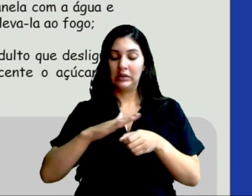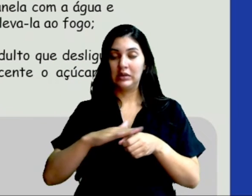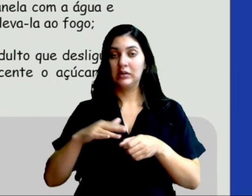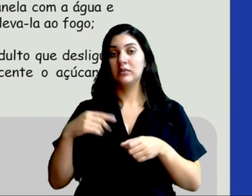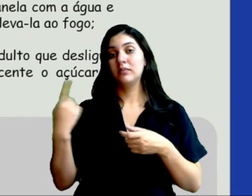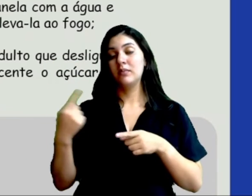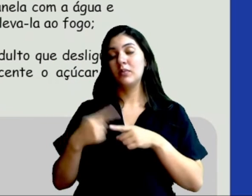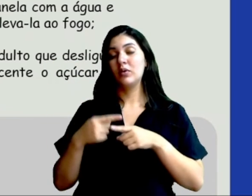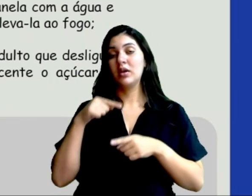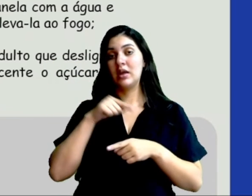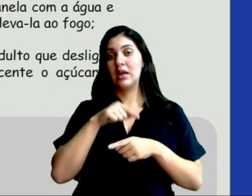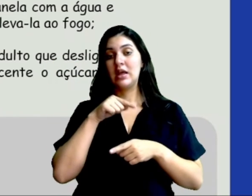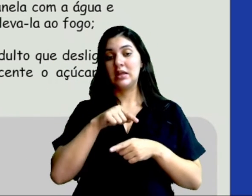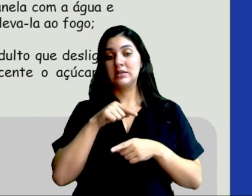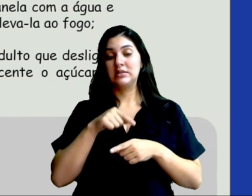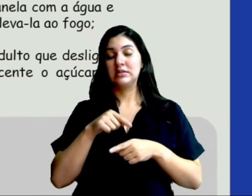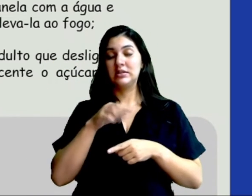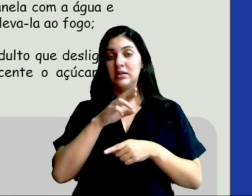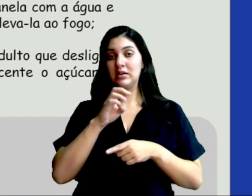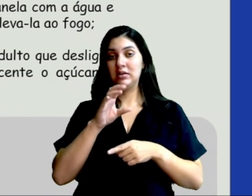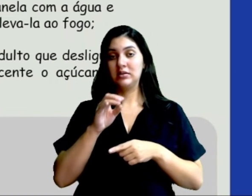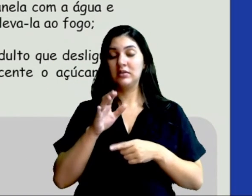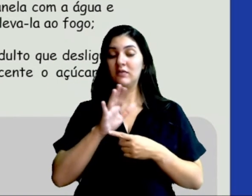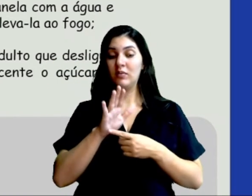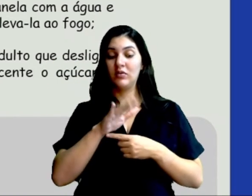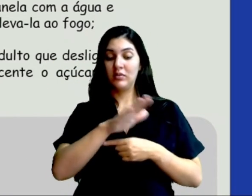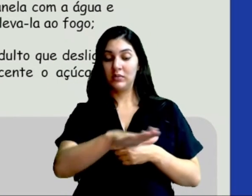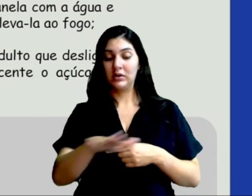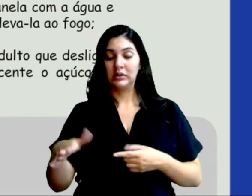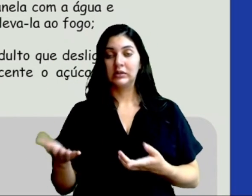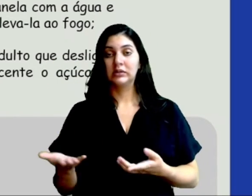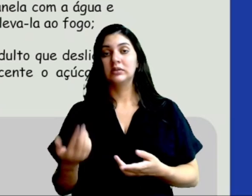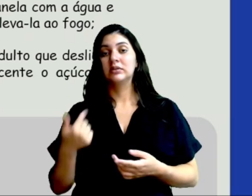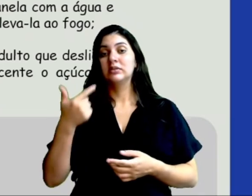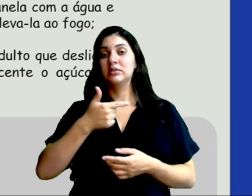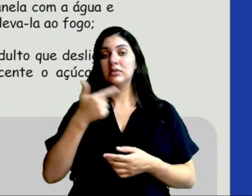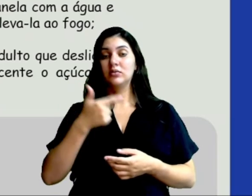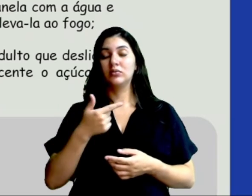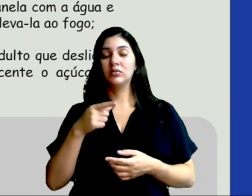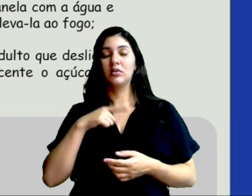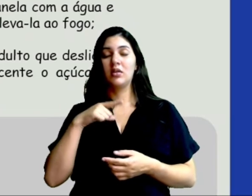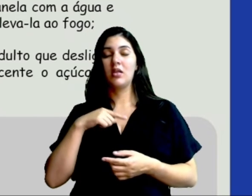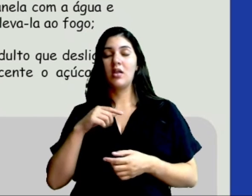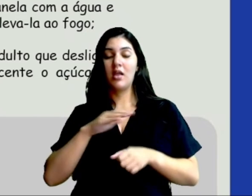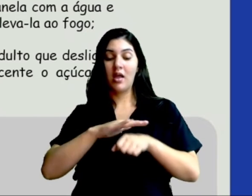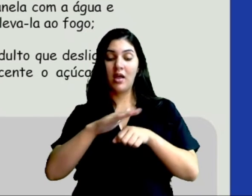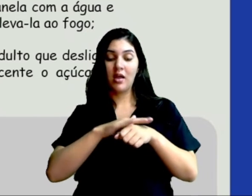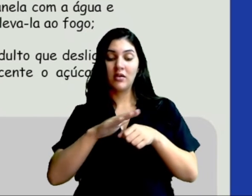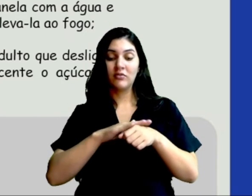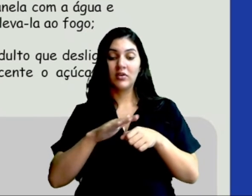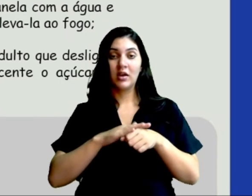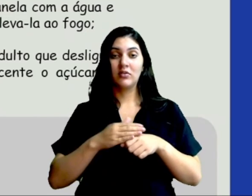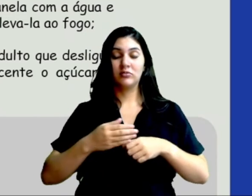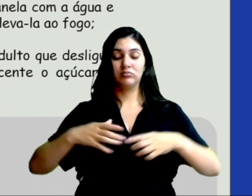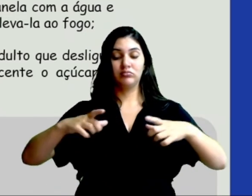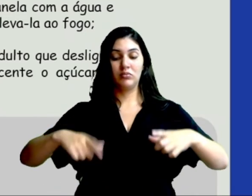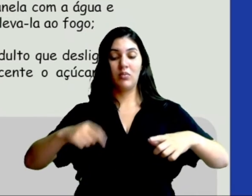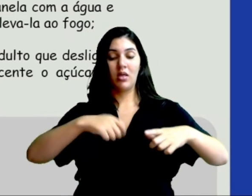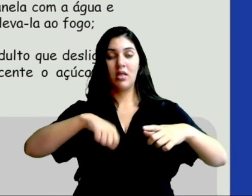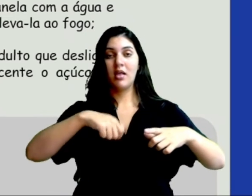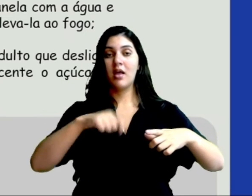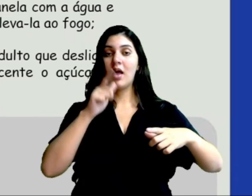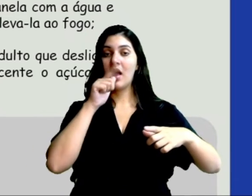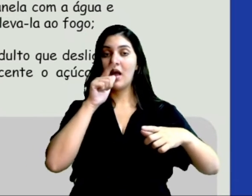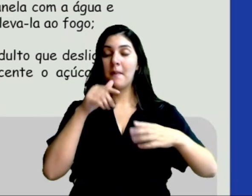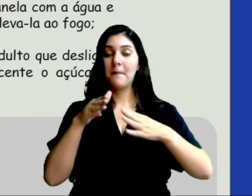essa receita aí tenha sido direcionada para as crianças. Segundo, coloque as cascas em uma panela com a água e